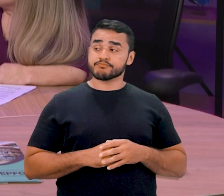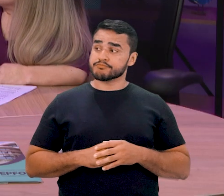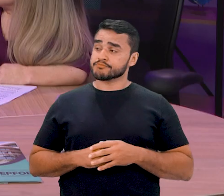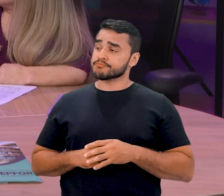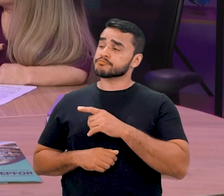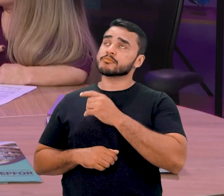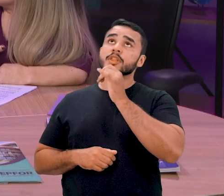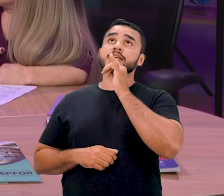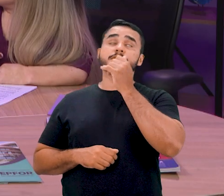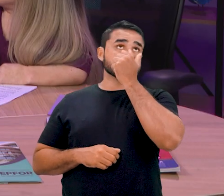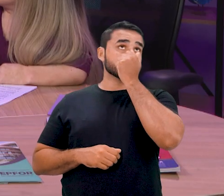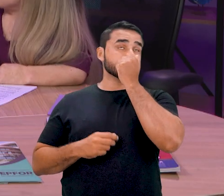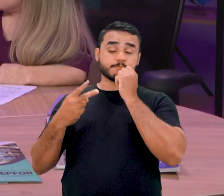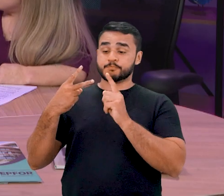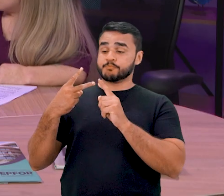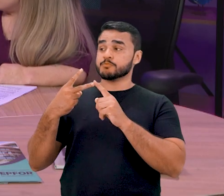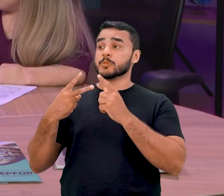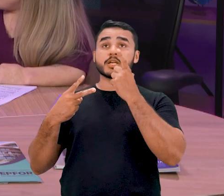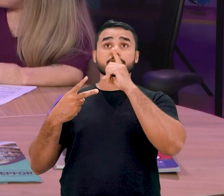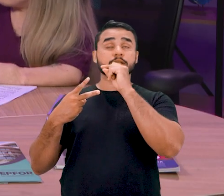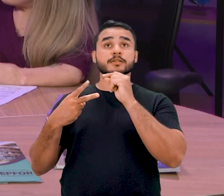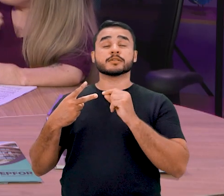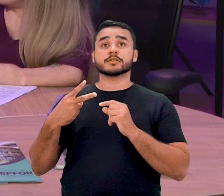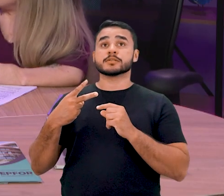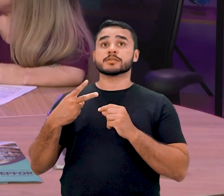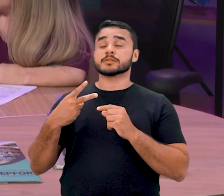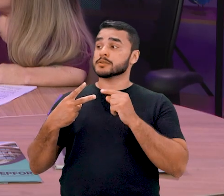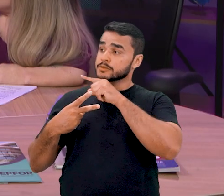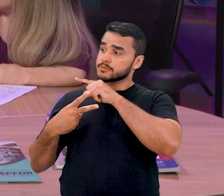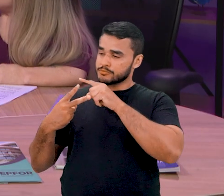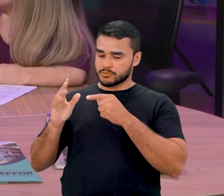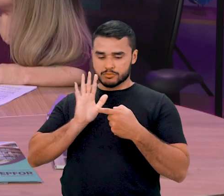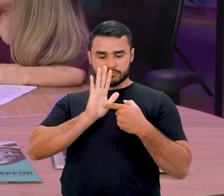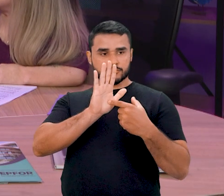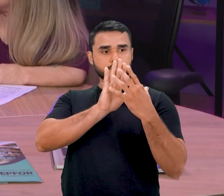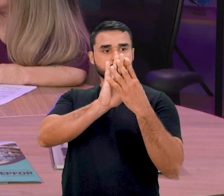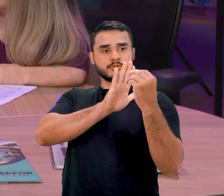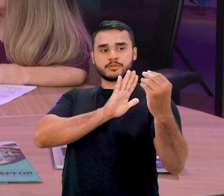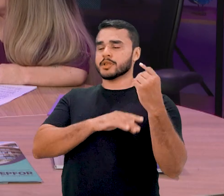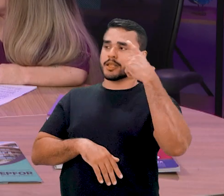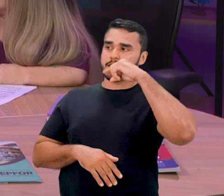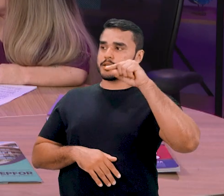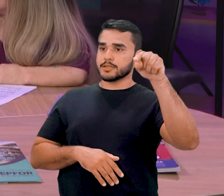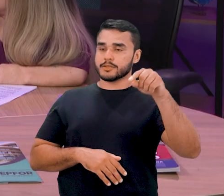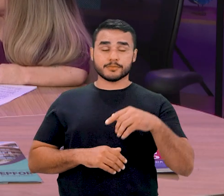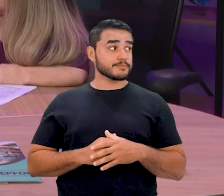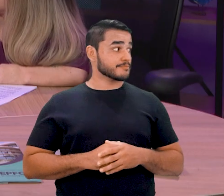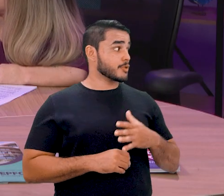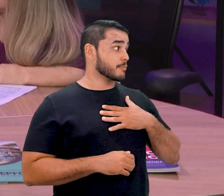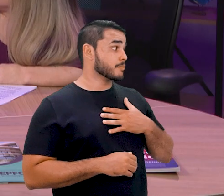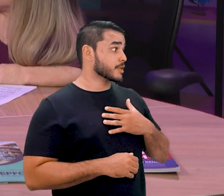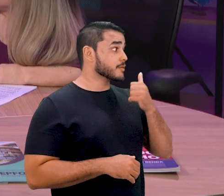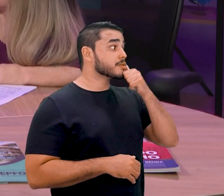que... Quem te inspira, assim, exemplo... Quem você quer com sua missão que esteja inspirada também? Ai, a minha